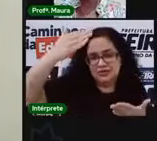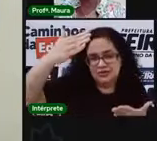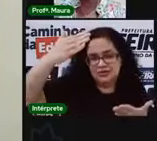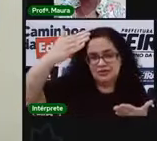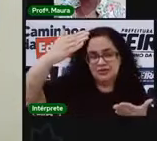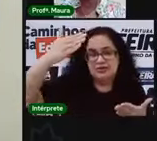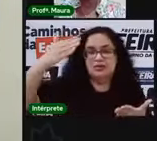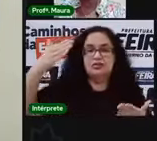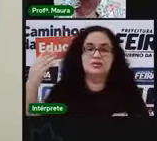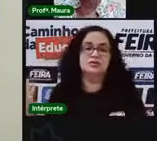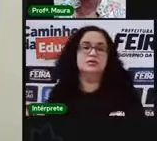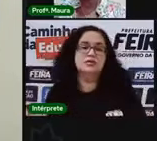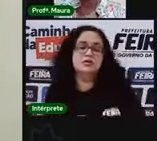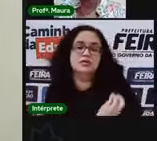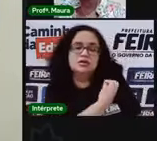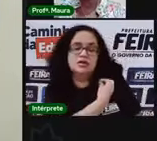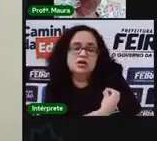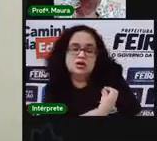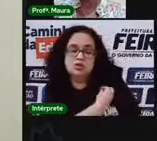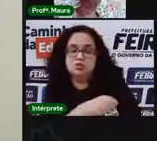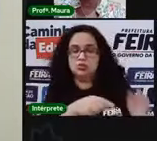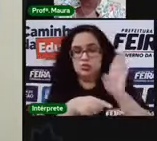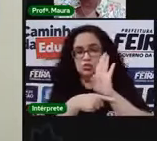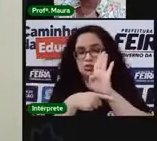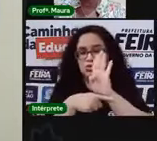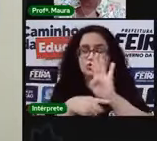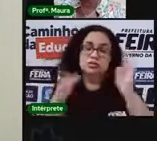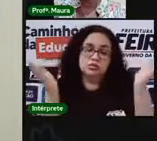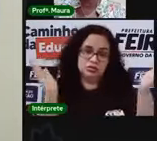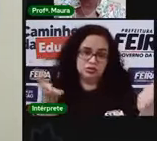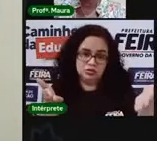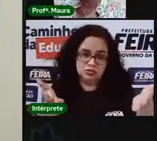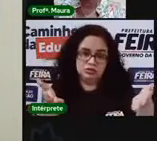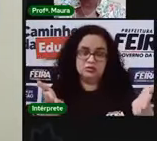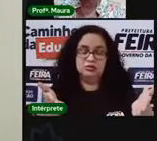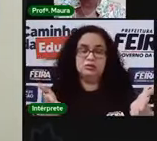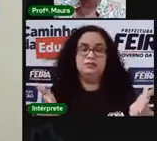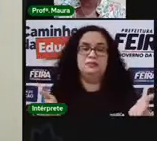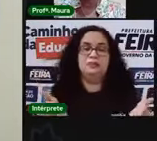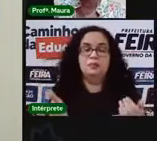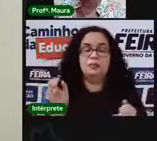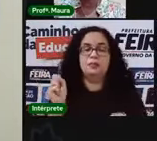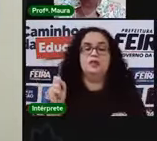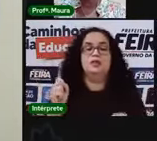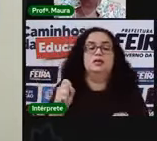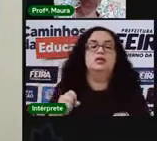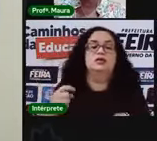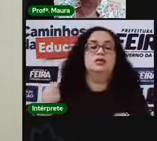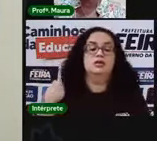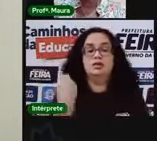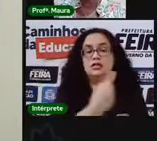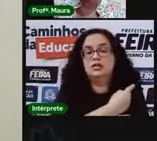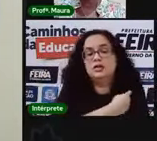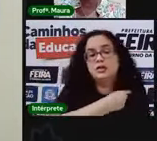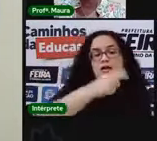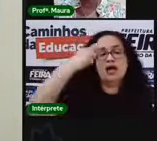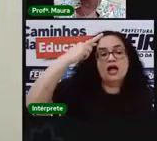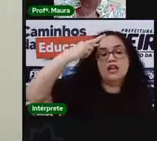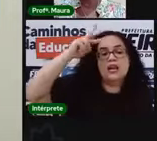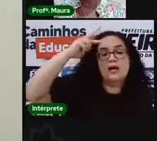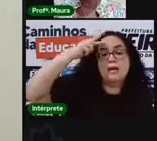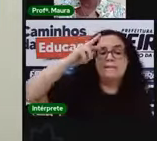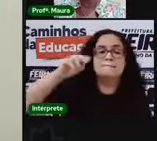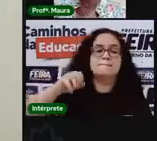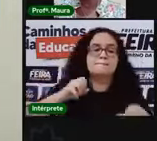agradecemos pela valiosa contribuição de hoje. Uma contribuição tão grande que nos fez lembrar até a bomba atômica